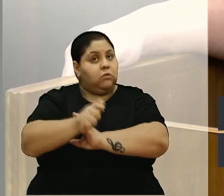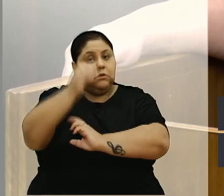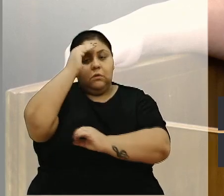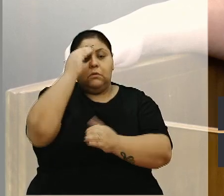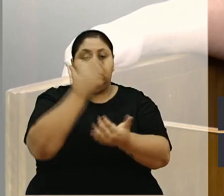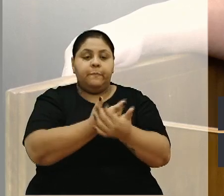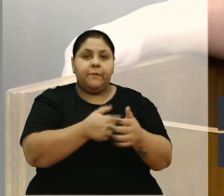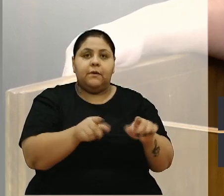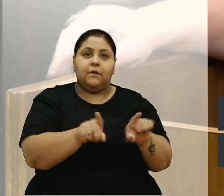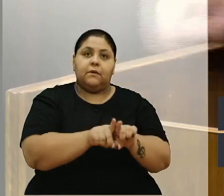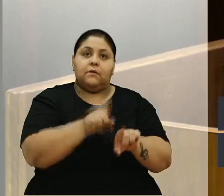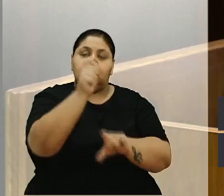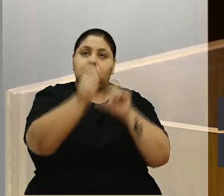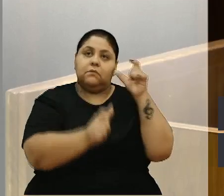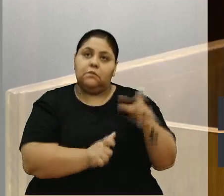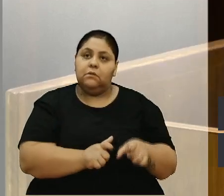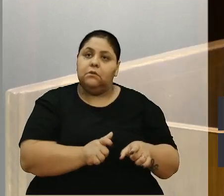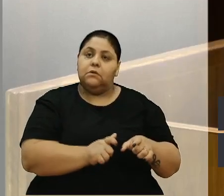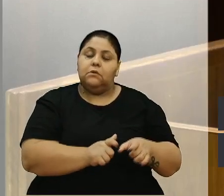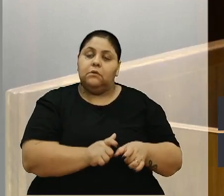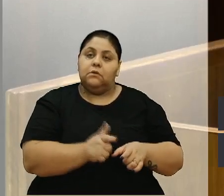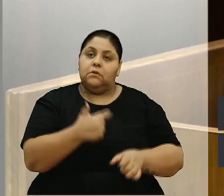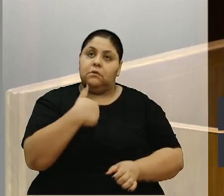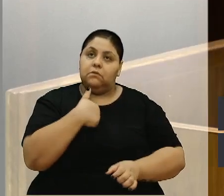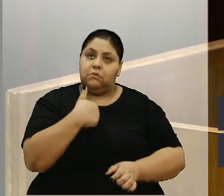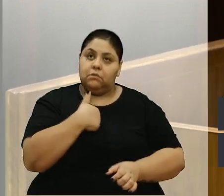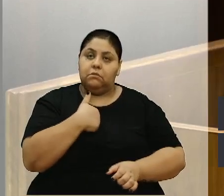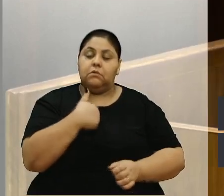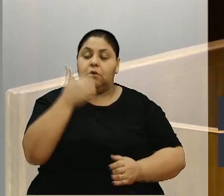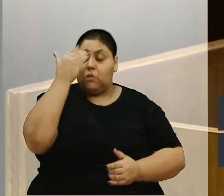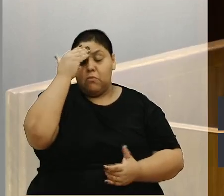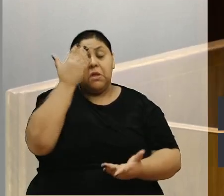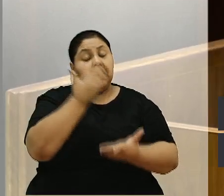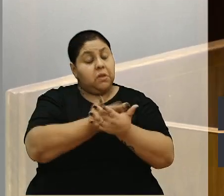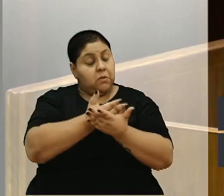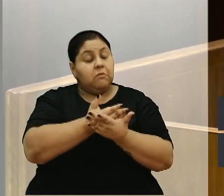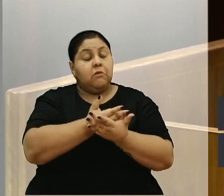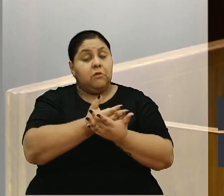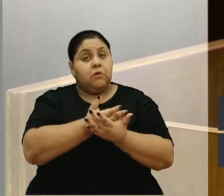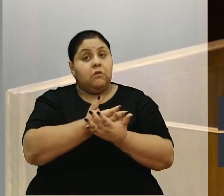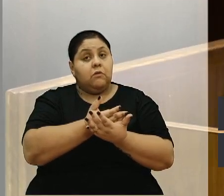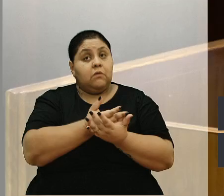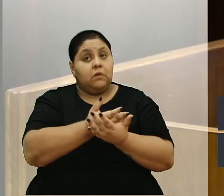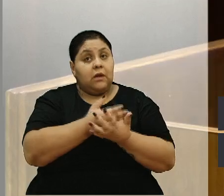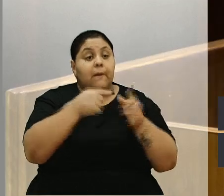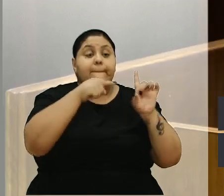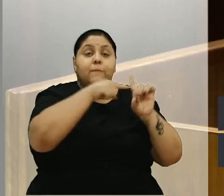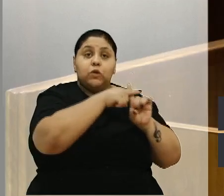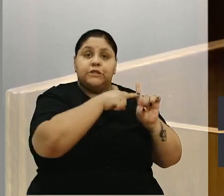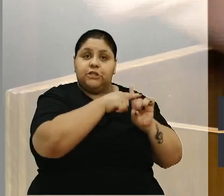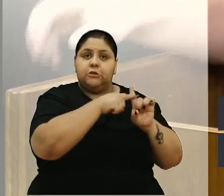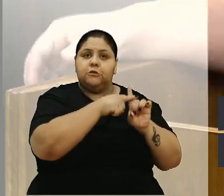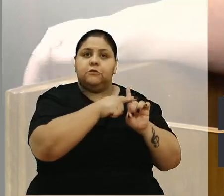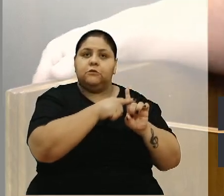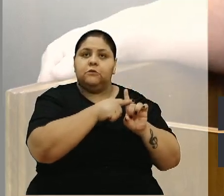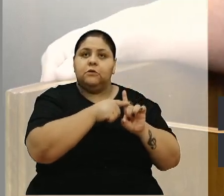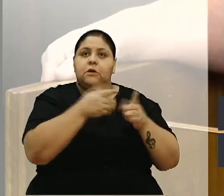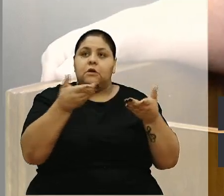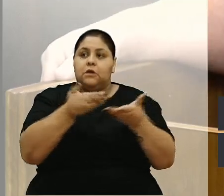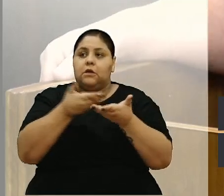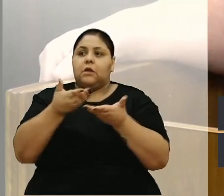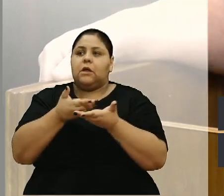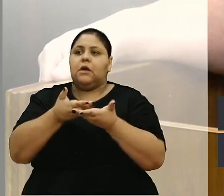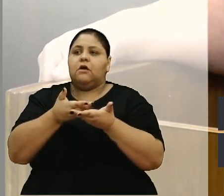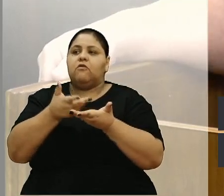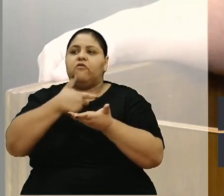pessoas. Mas eu entendo que é super positivo e ainda quero deixar registrado